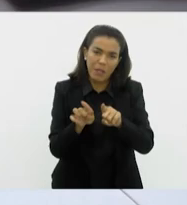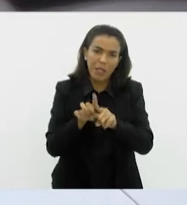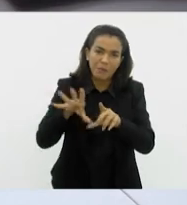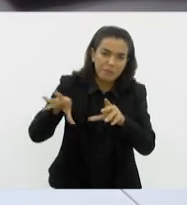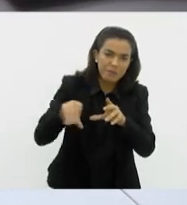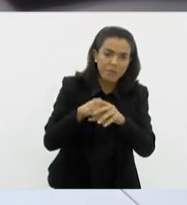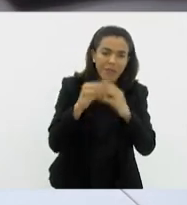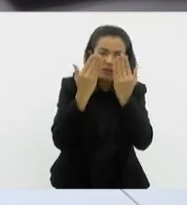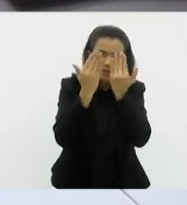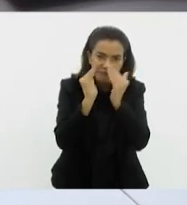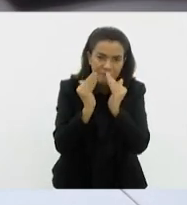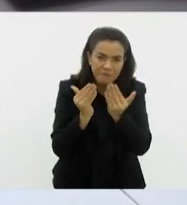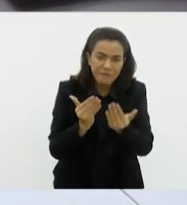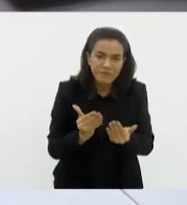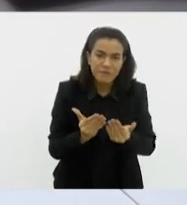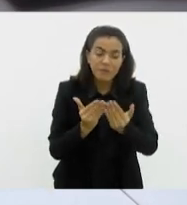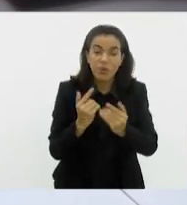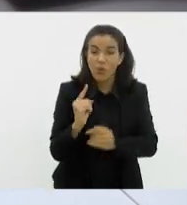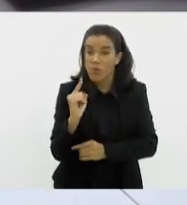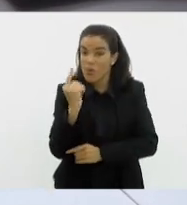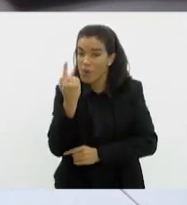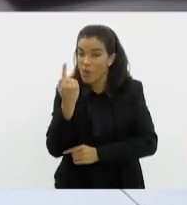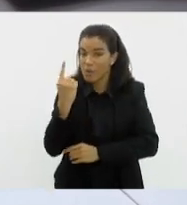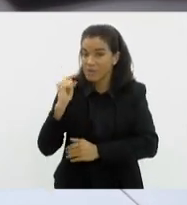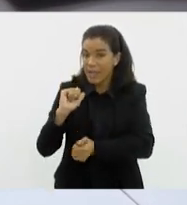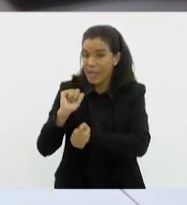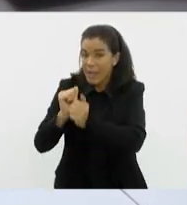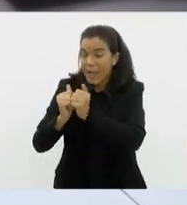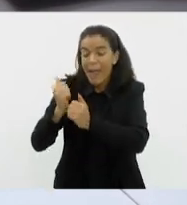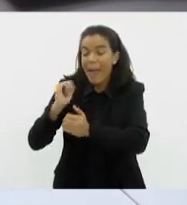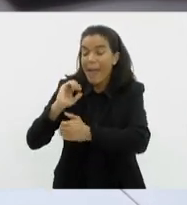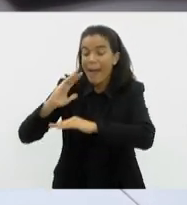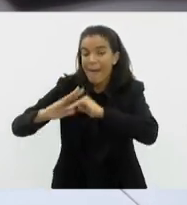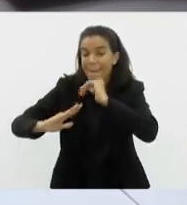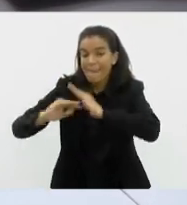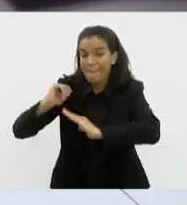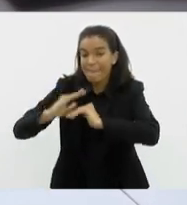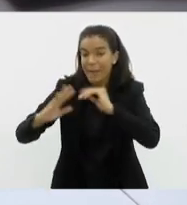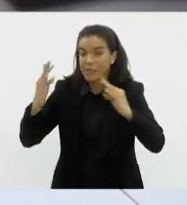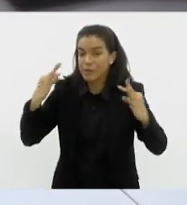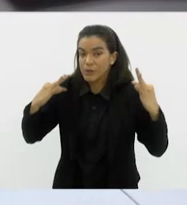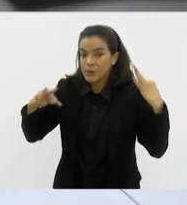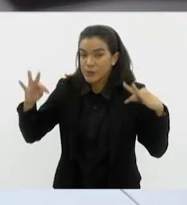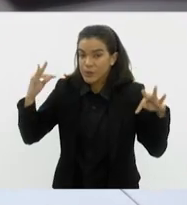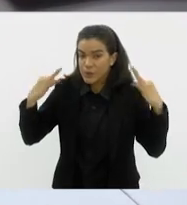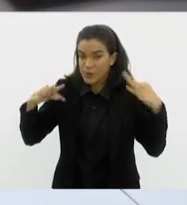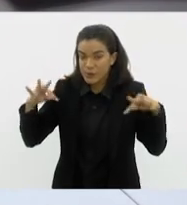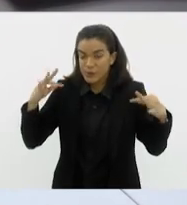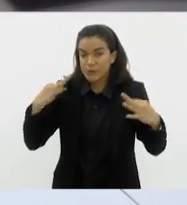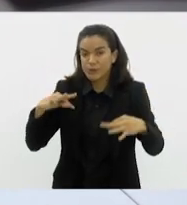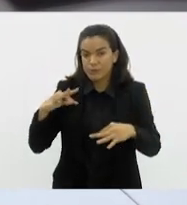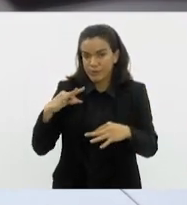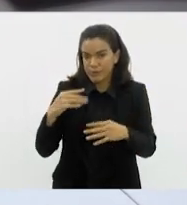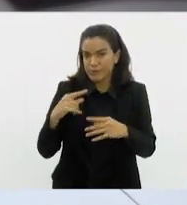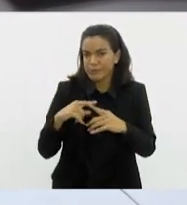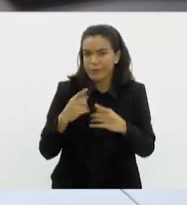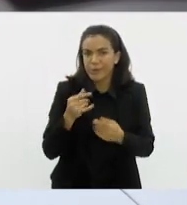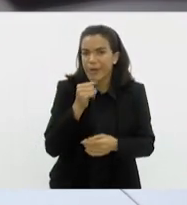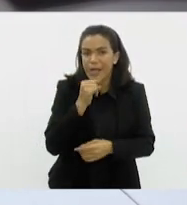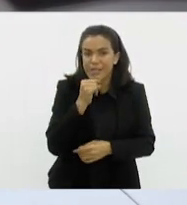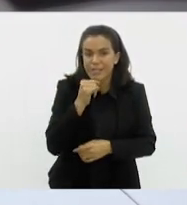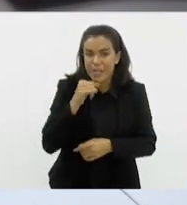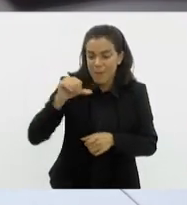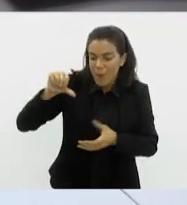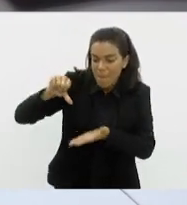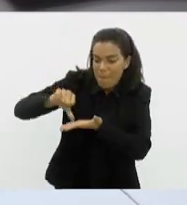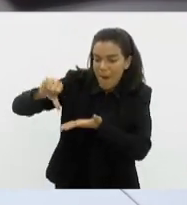porque uma coisa é a prática do turismo, né, todos os esportes, quando você leva, por exemplo,